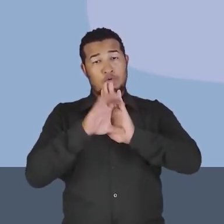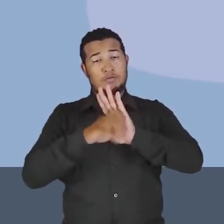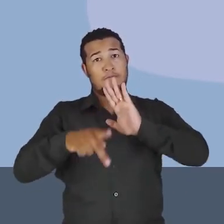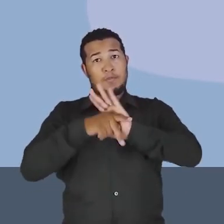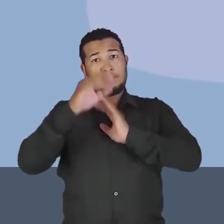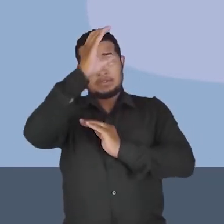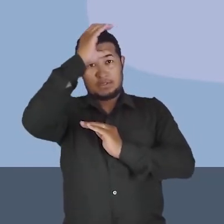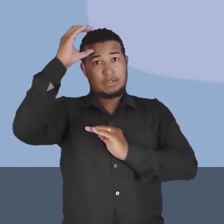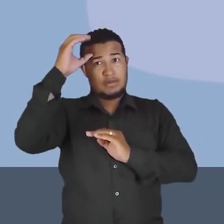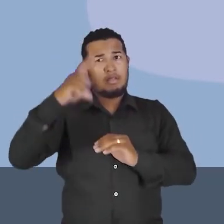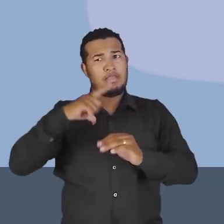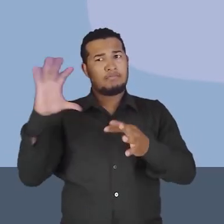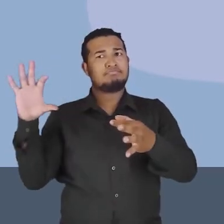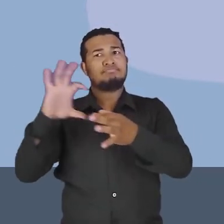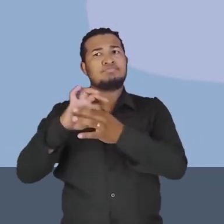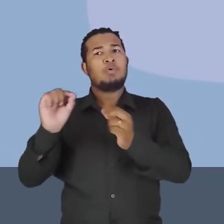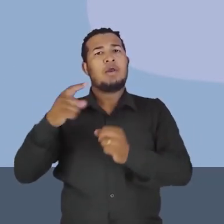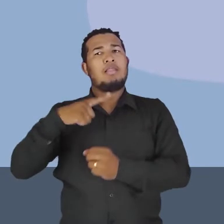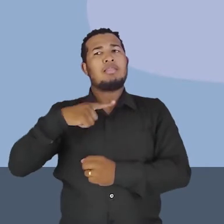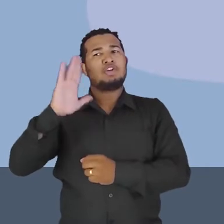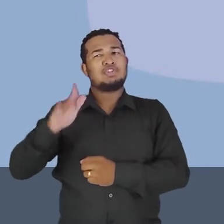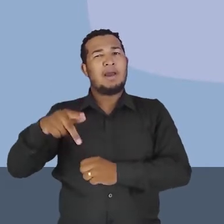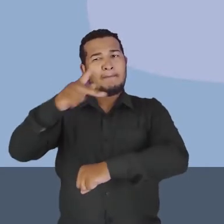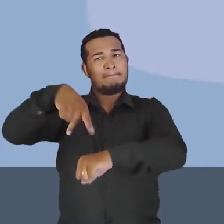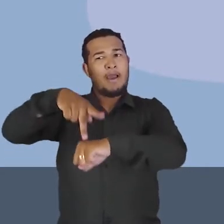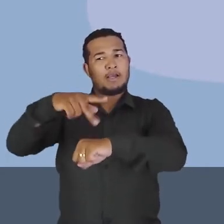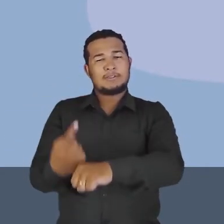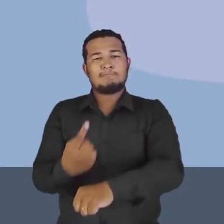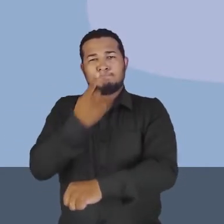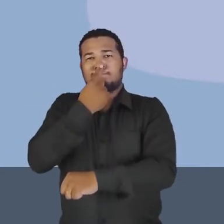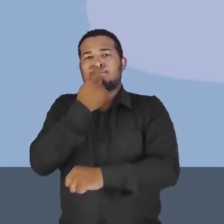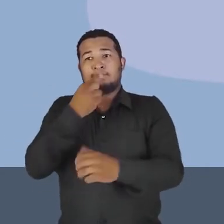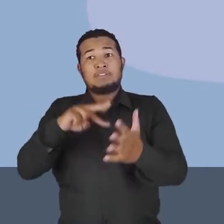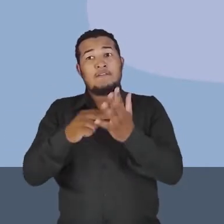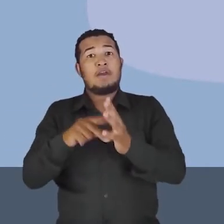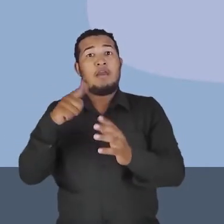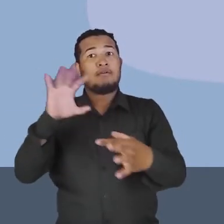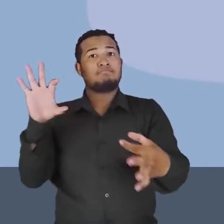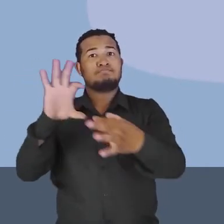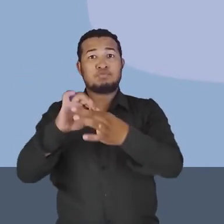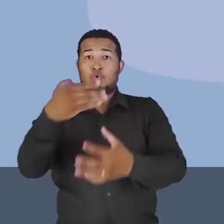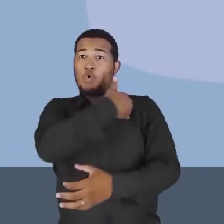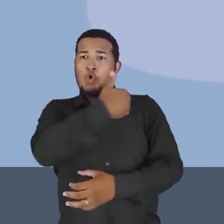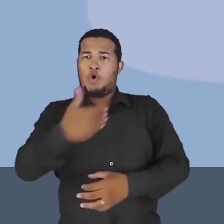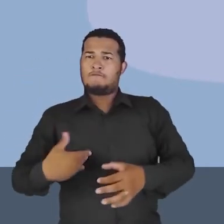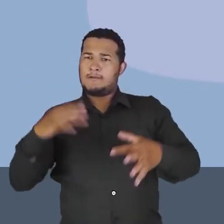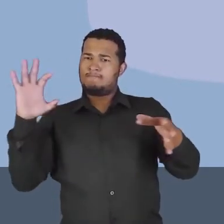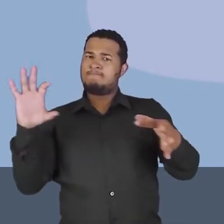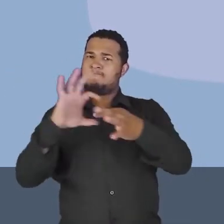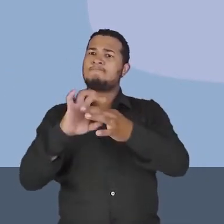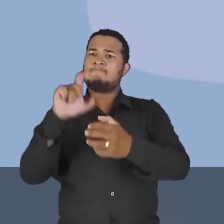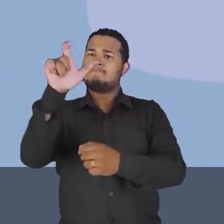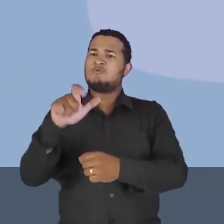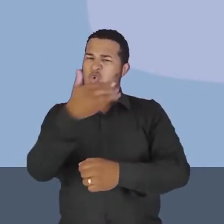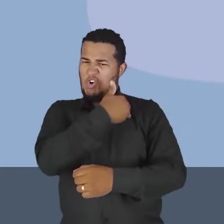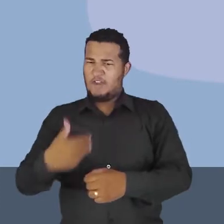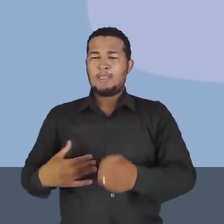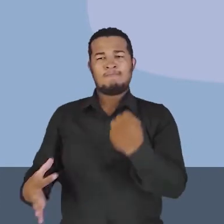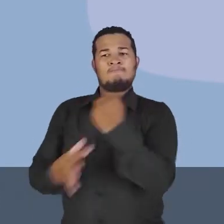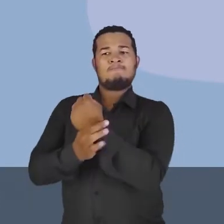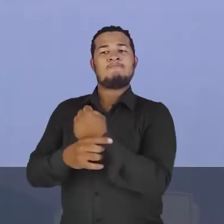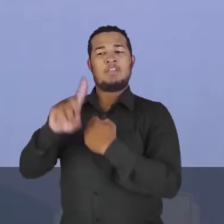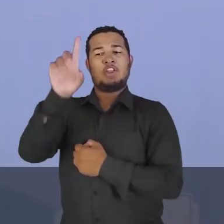frequentemente atrelado à nacionalidade, isto é, atrelado ao de um vínculo com o Estado garantidor dos direitos. Então, esse aqui